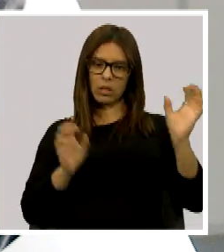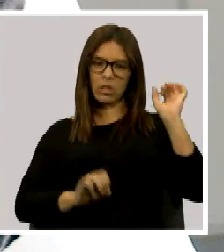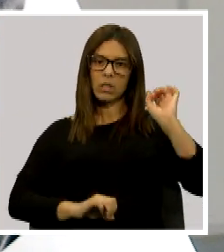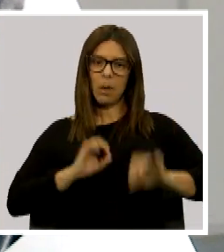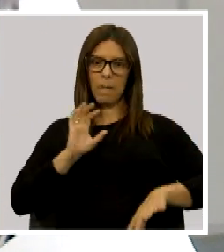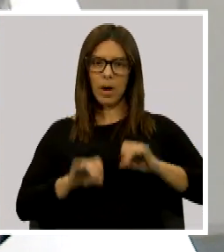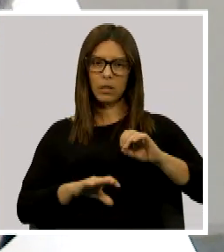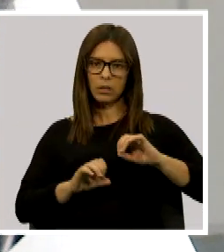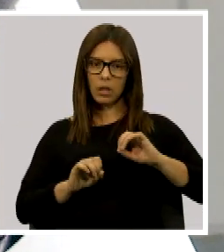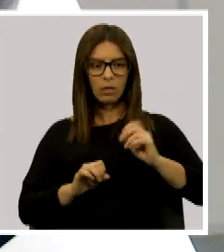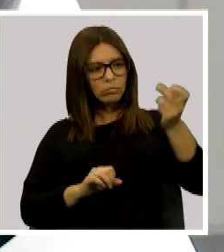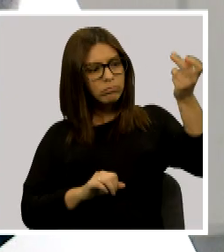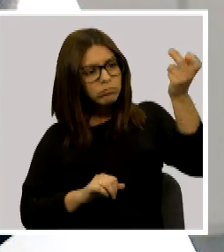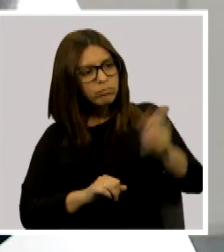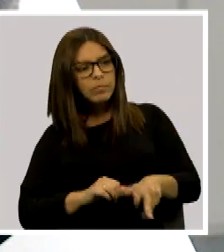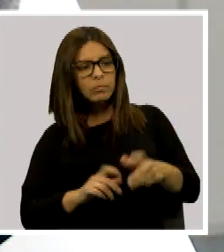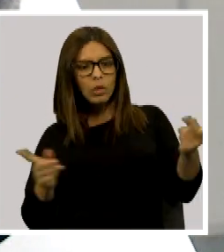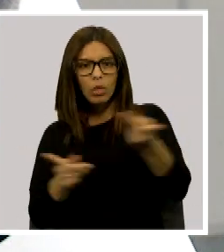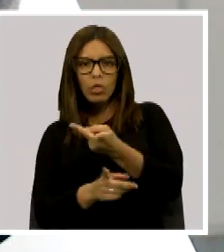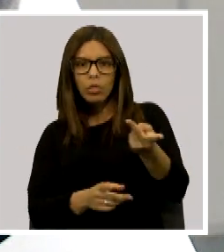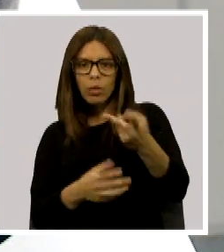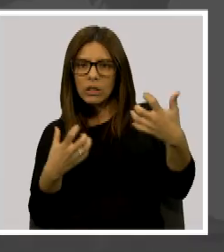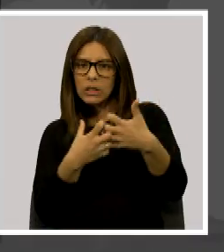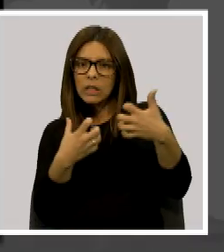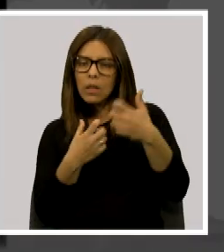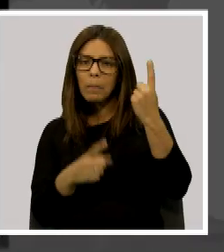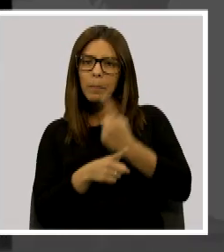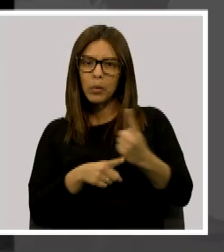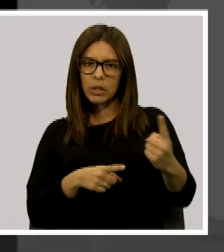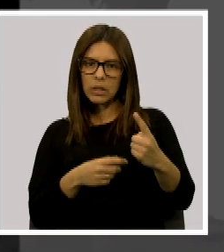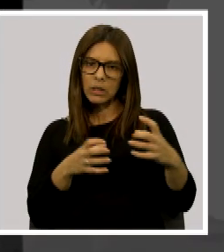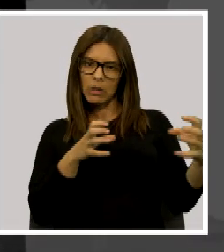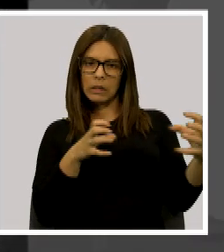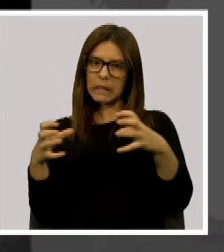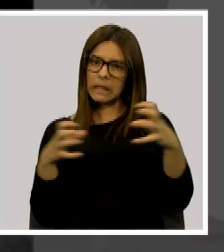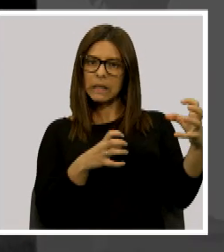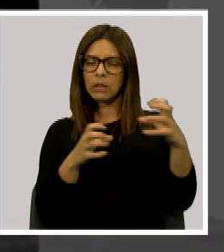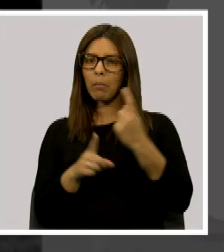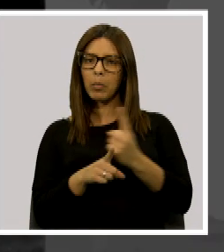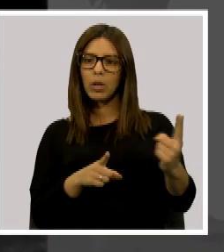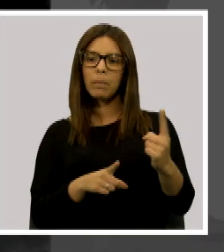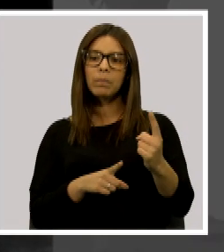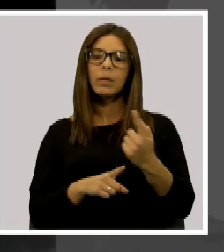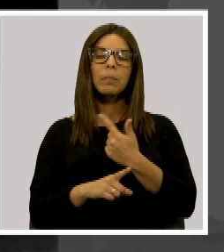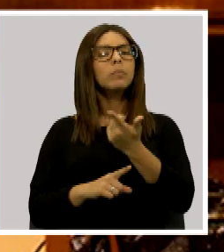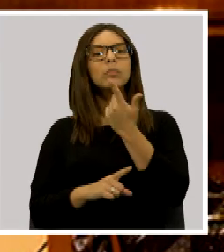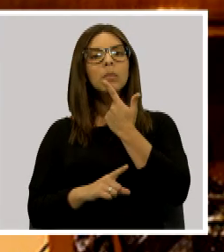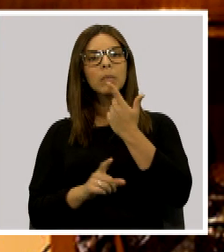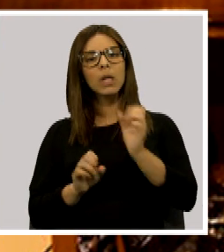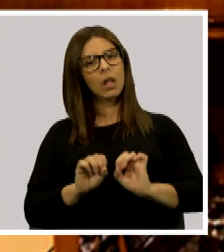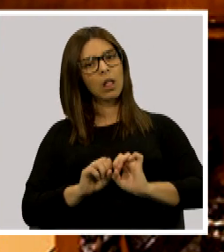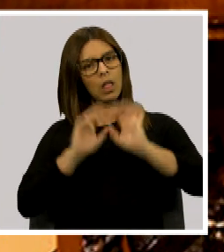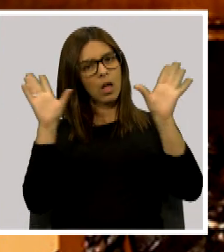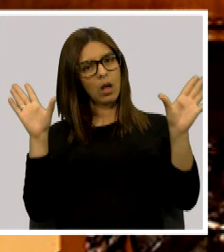50 anos de embargo económico, de contacto limitado e de diplomacia estagnada.